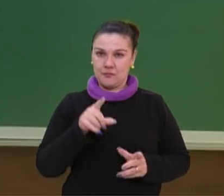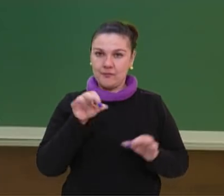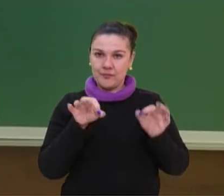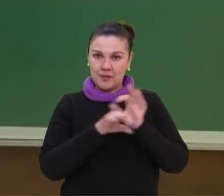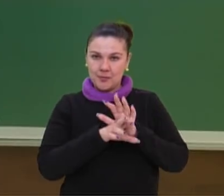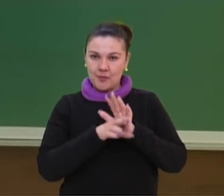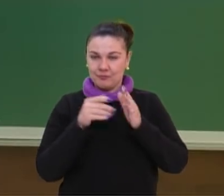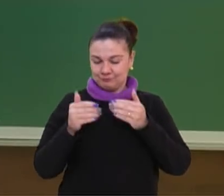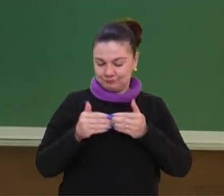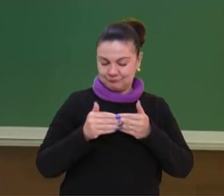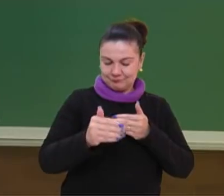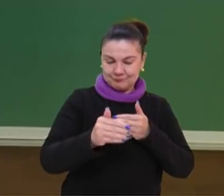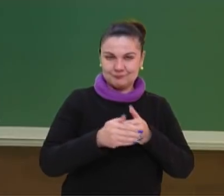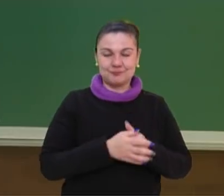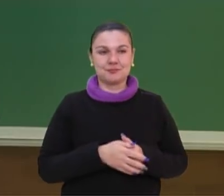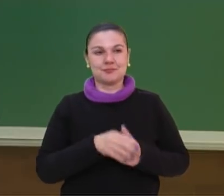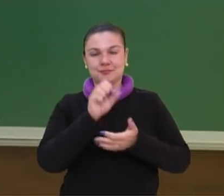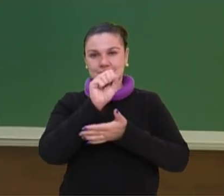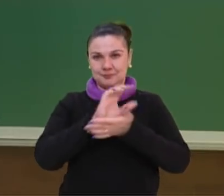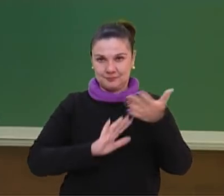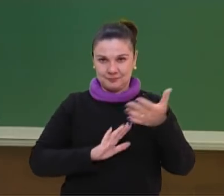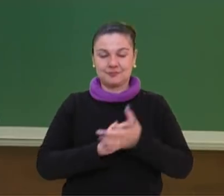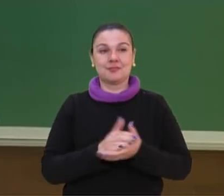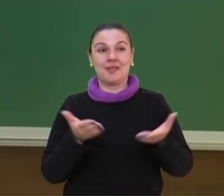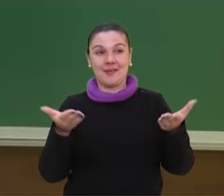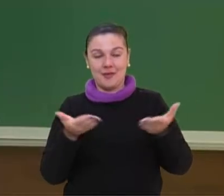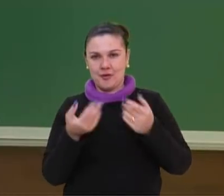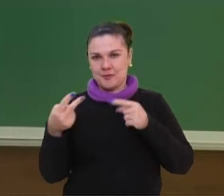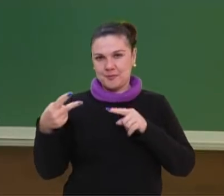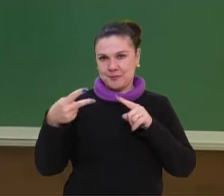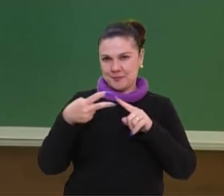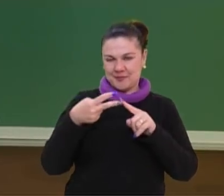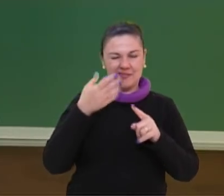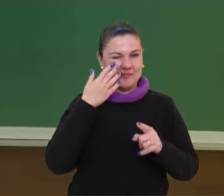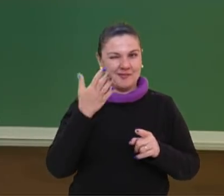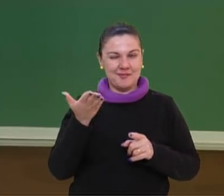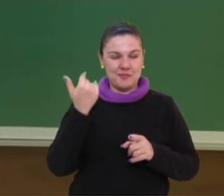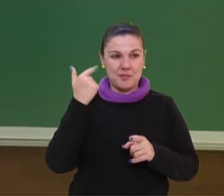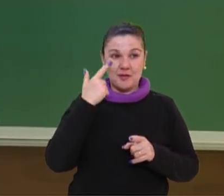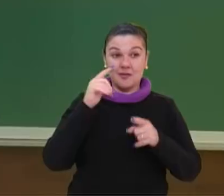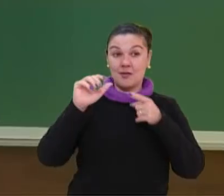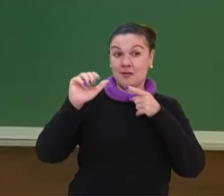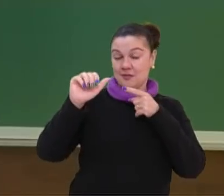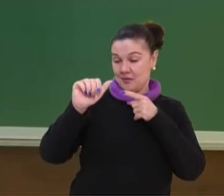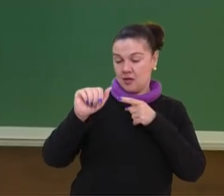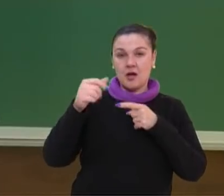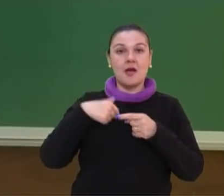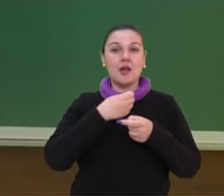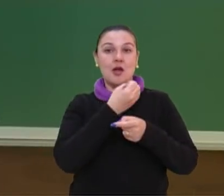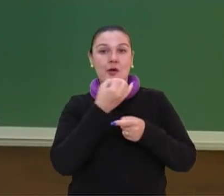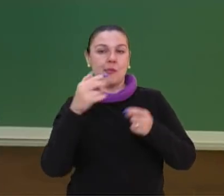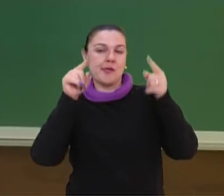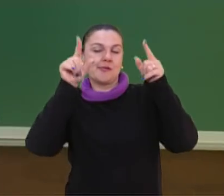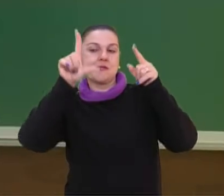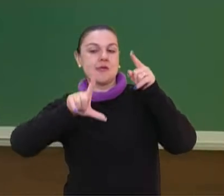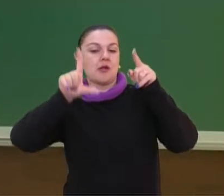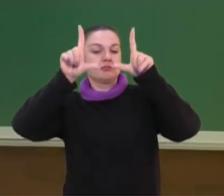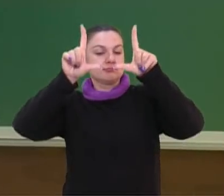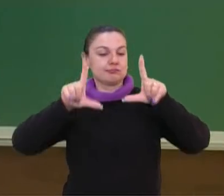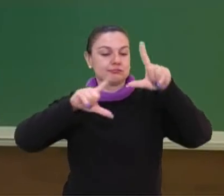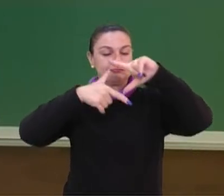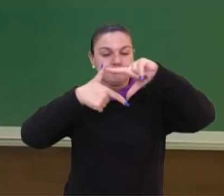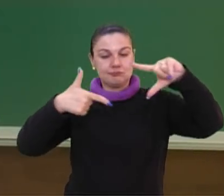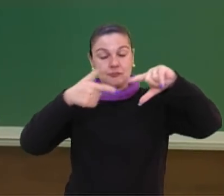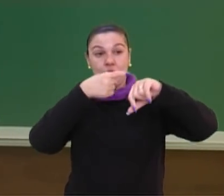Então, vamos continuar então resolvendo a nossa atividade número 2, vamos lá? Na letra A era a quantidade de lados desse polígono,